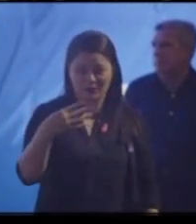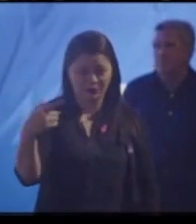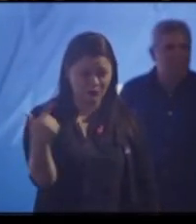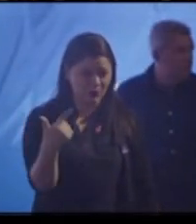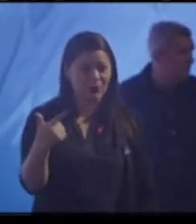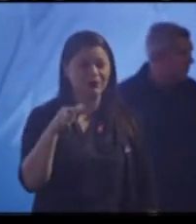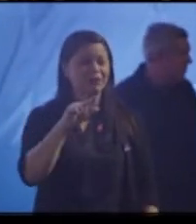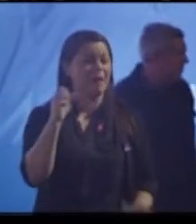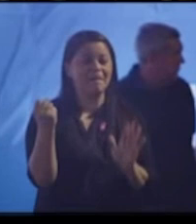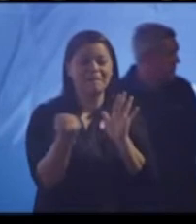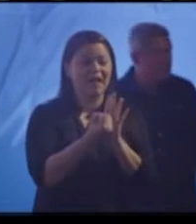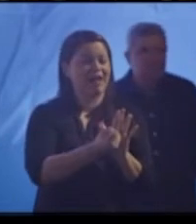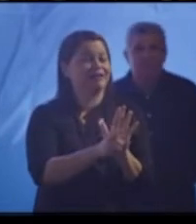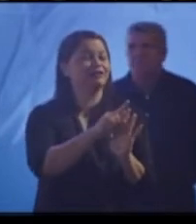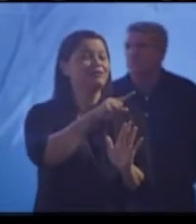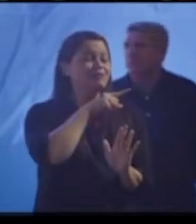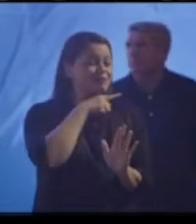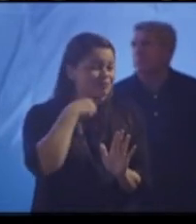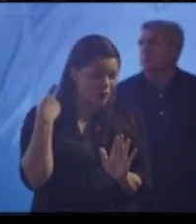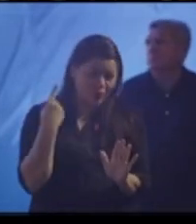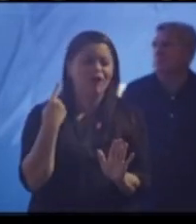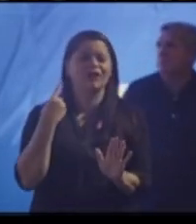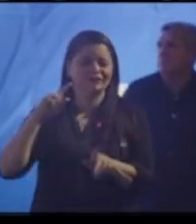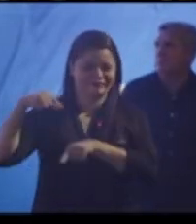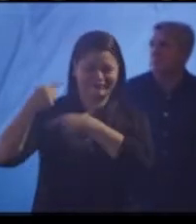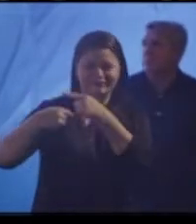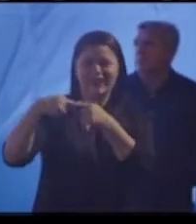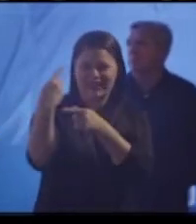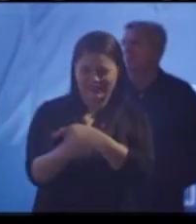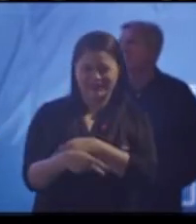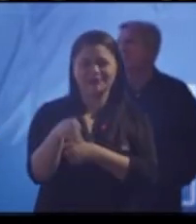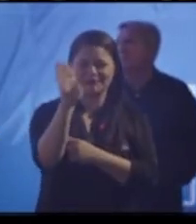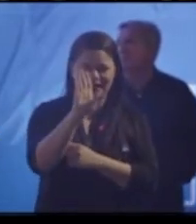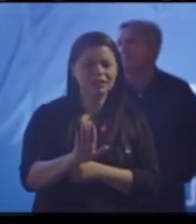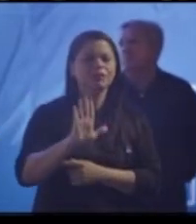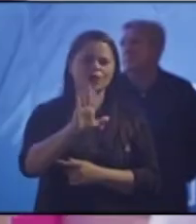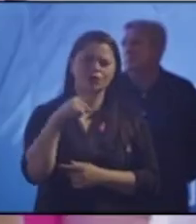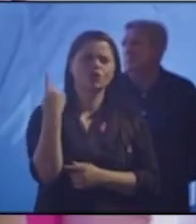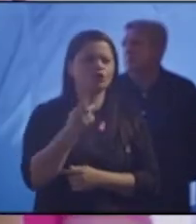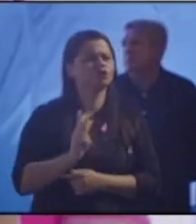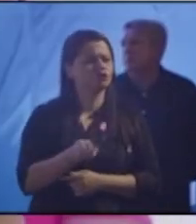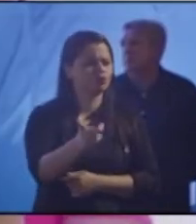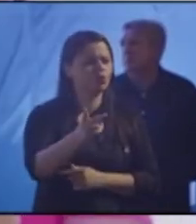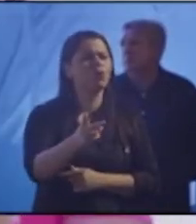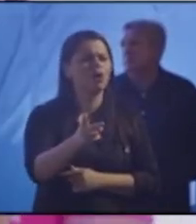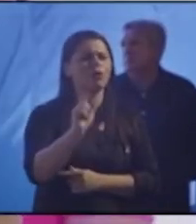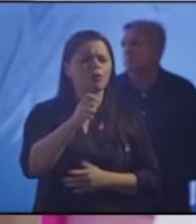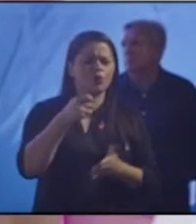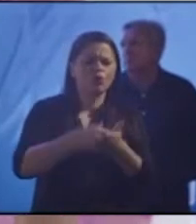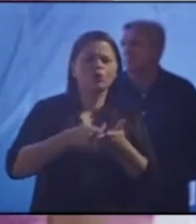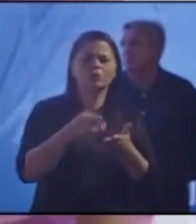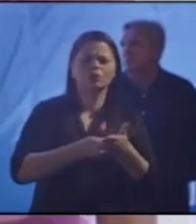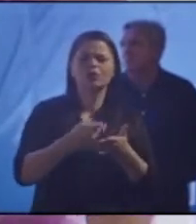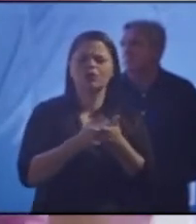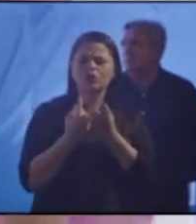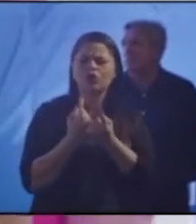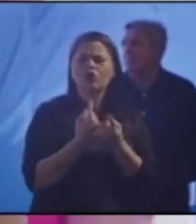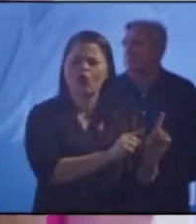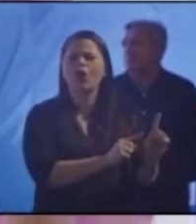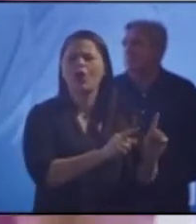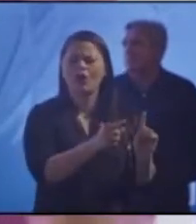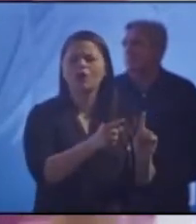que a ex-juíza deixou para o nosso Brasil, mas continuaremos lutando contra ela. Dizer que em